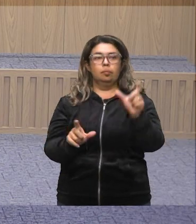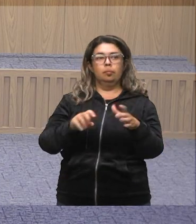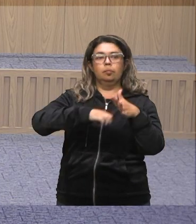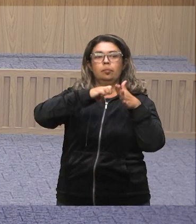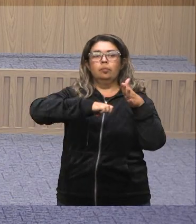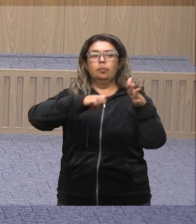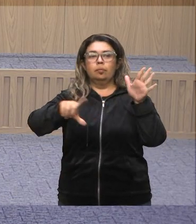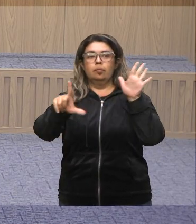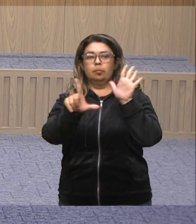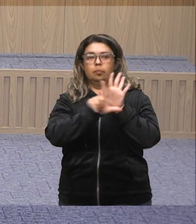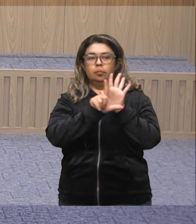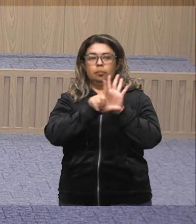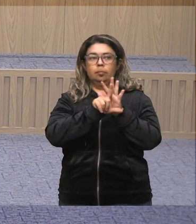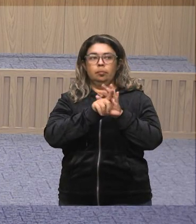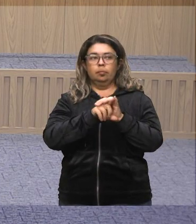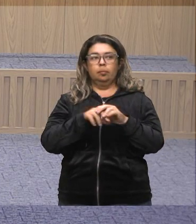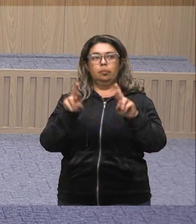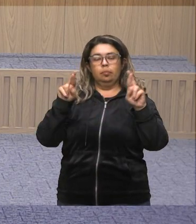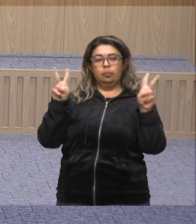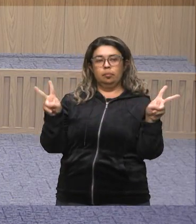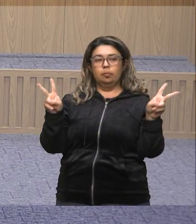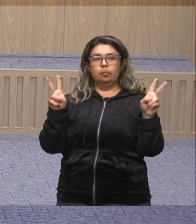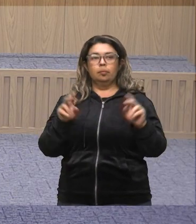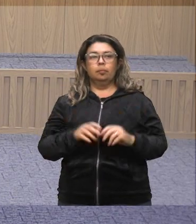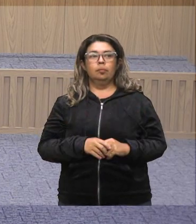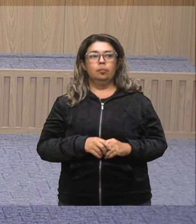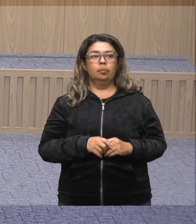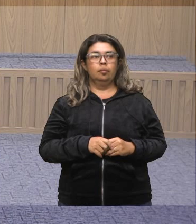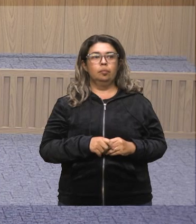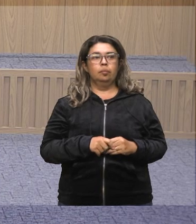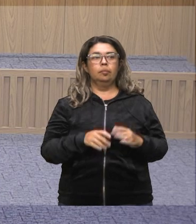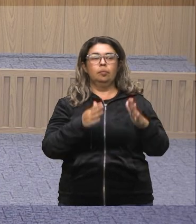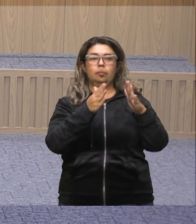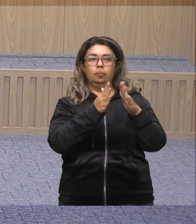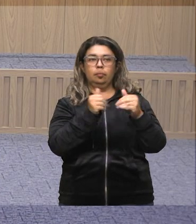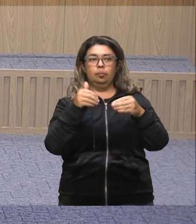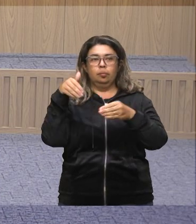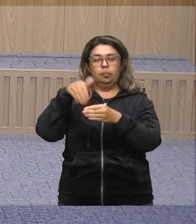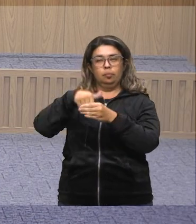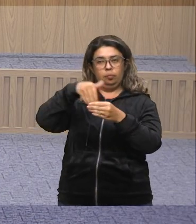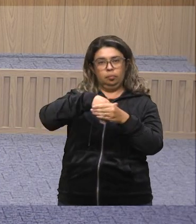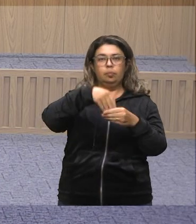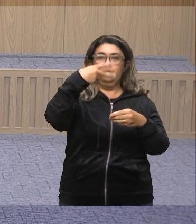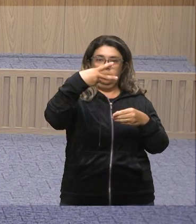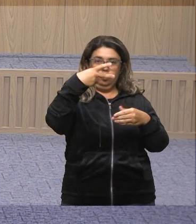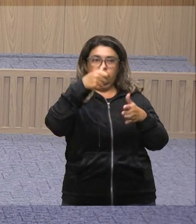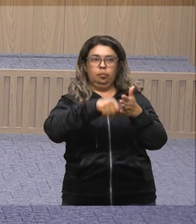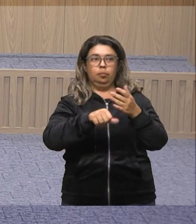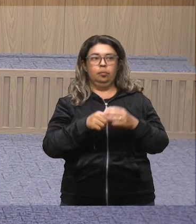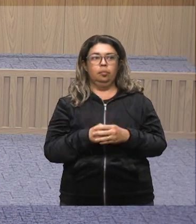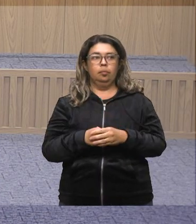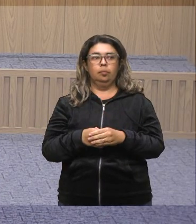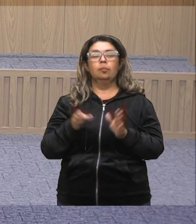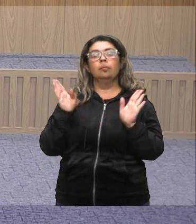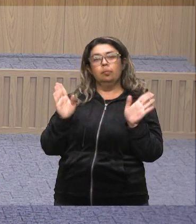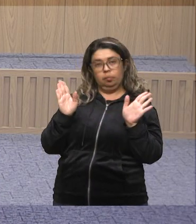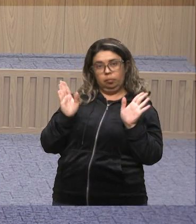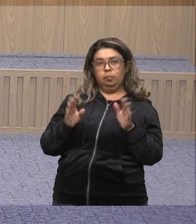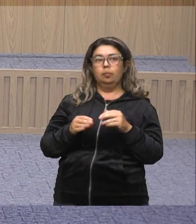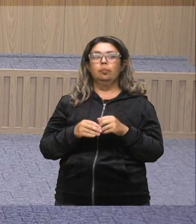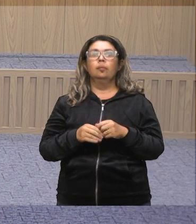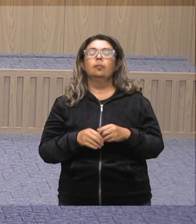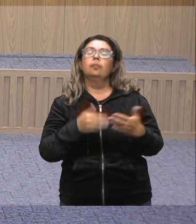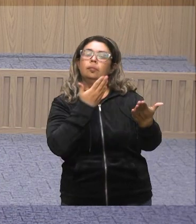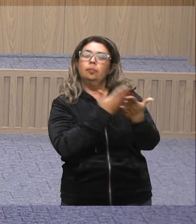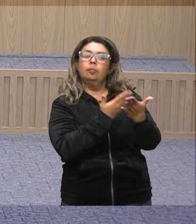lei orgânica ela tem uma tramitação diferenciada. Ela exige um quórum qualificado e votação em dois turnos. O mérito já foi analisado na última